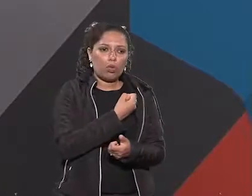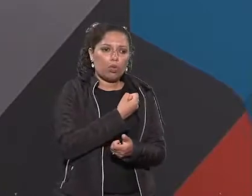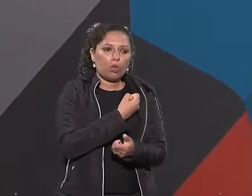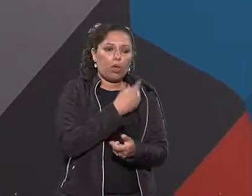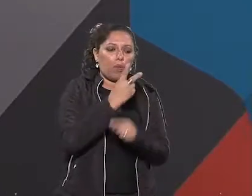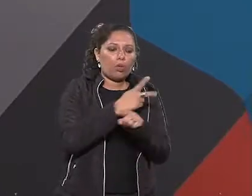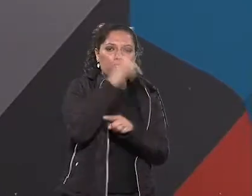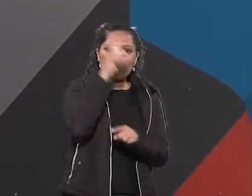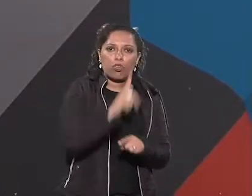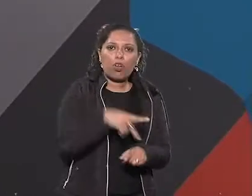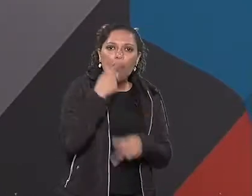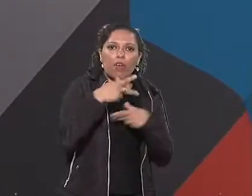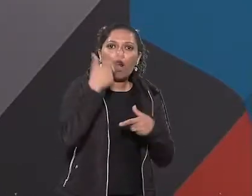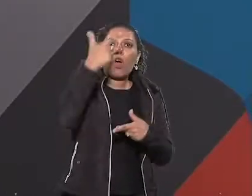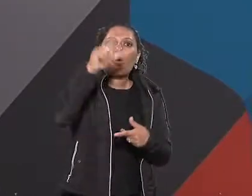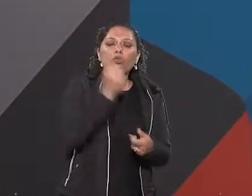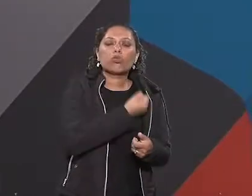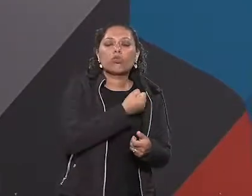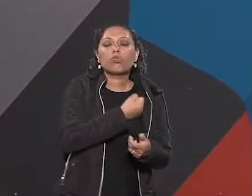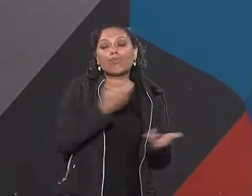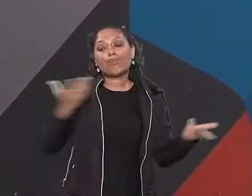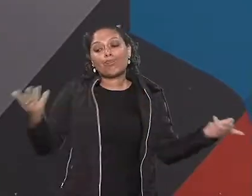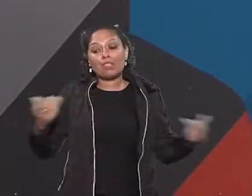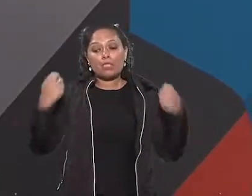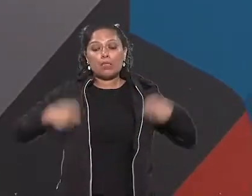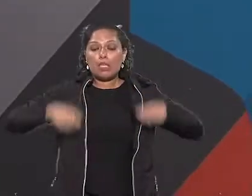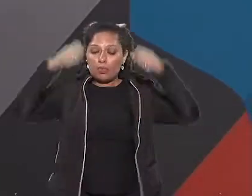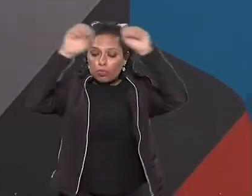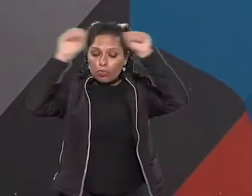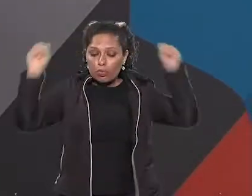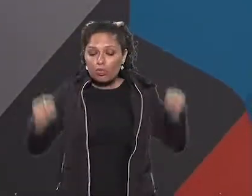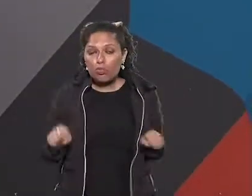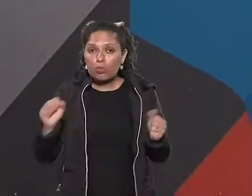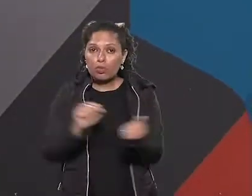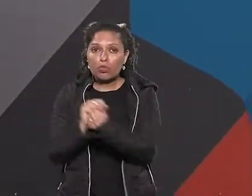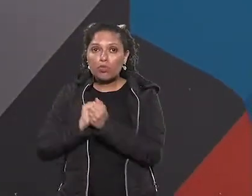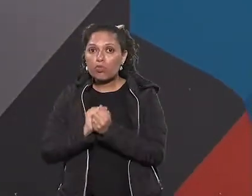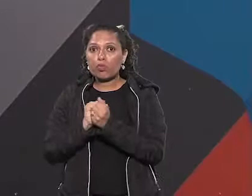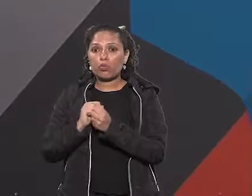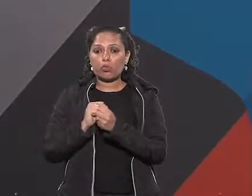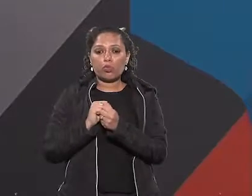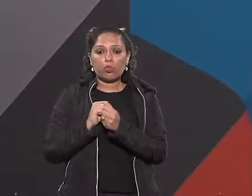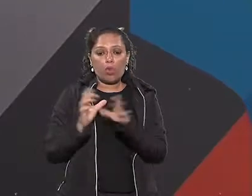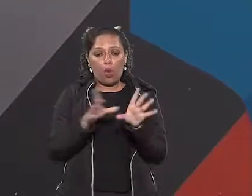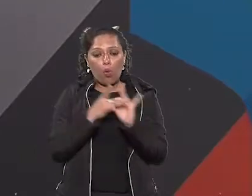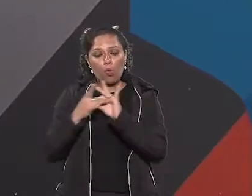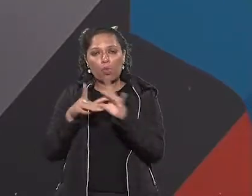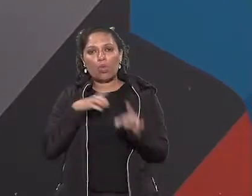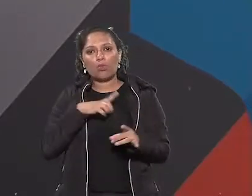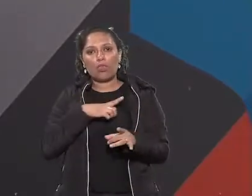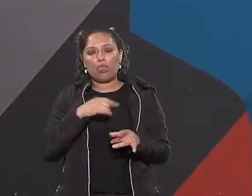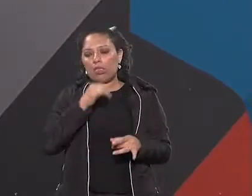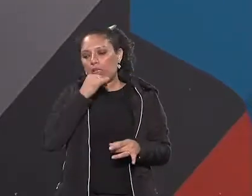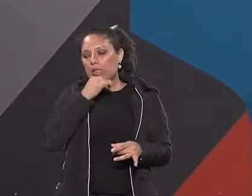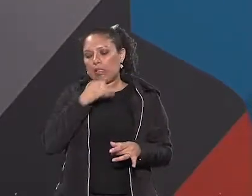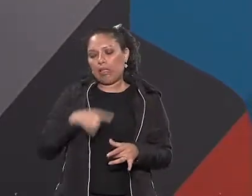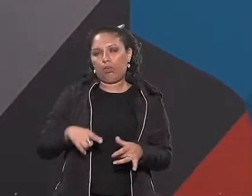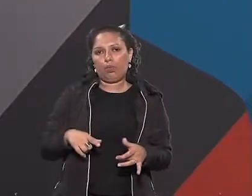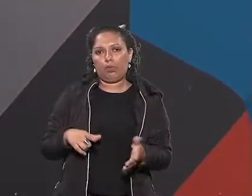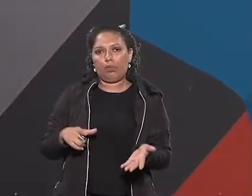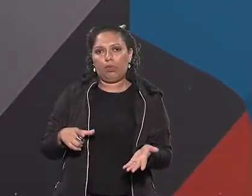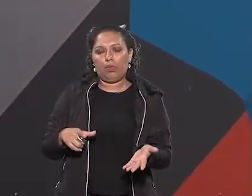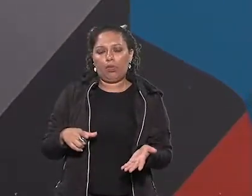único e uma agilidade muito grande de cobrança. Porque, no fundo, como é que você pode ter uma dívida